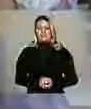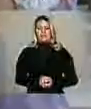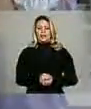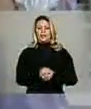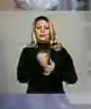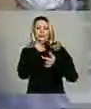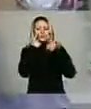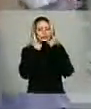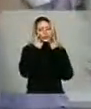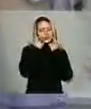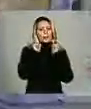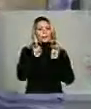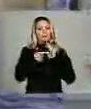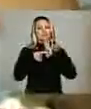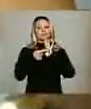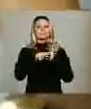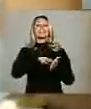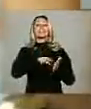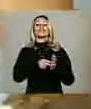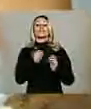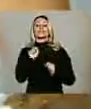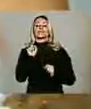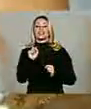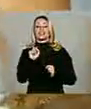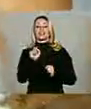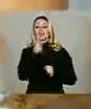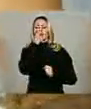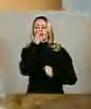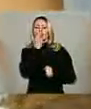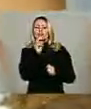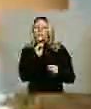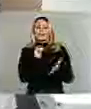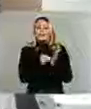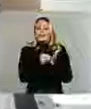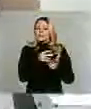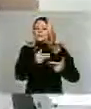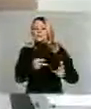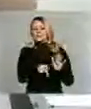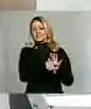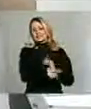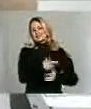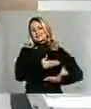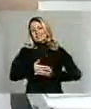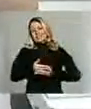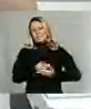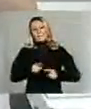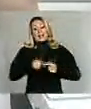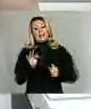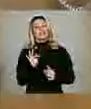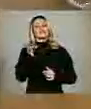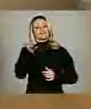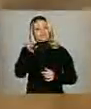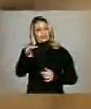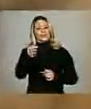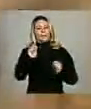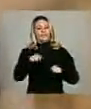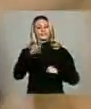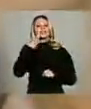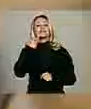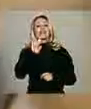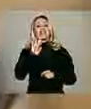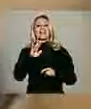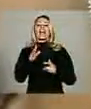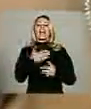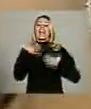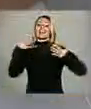Este chorinho pode significar um certo desconforto para o bebê, mas sem dúvida, no futuro, será motivo de